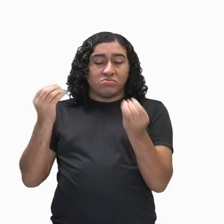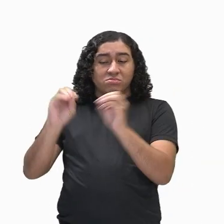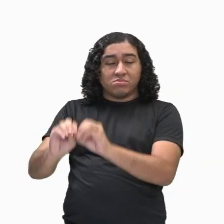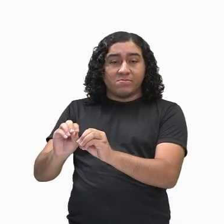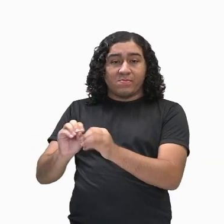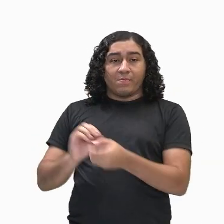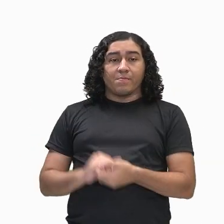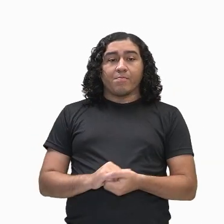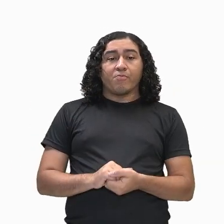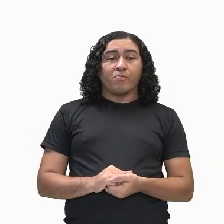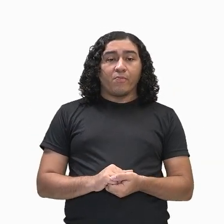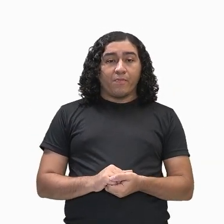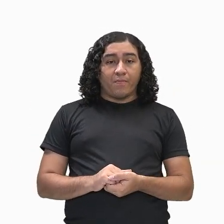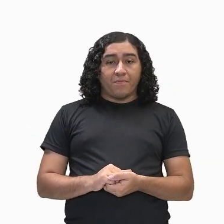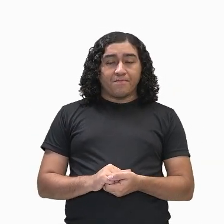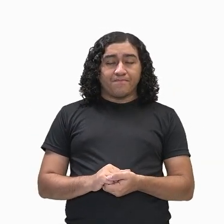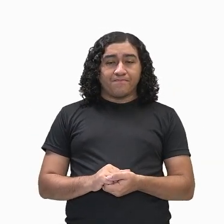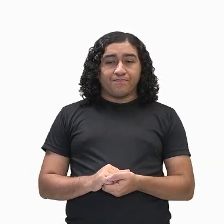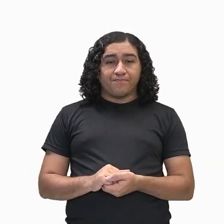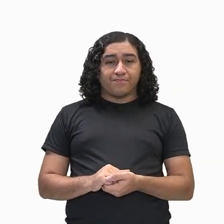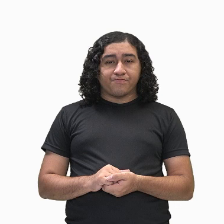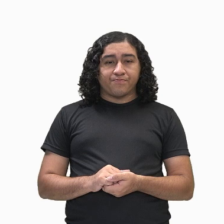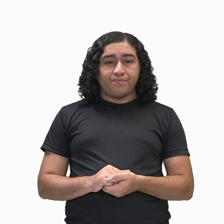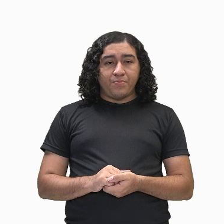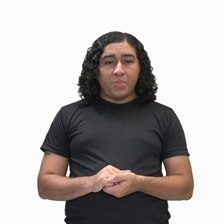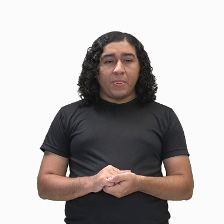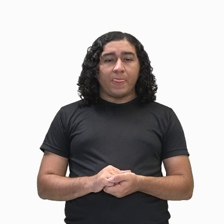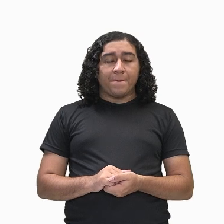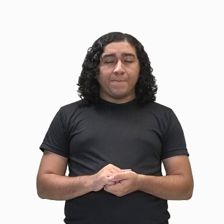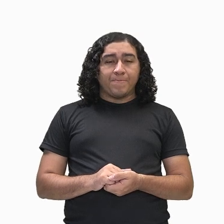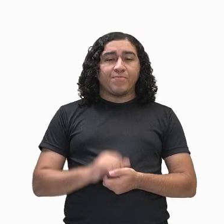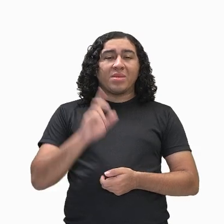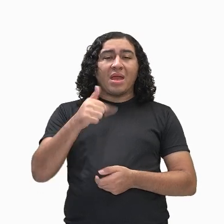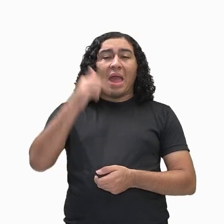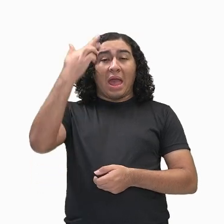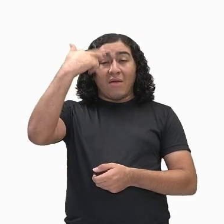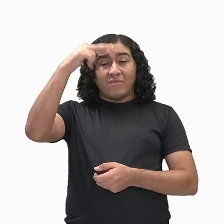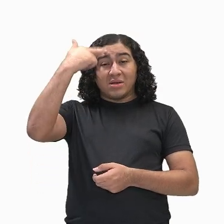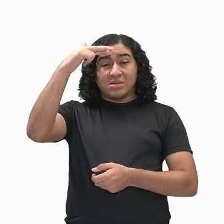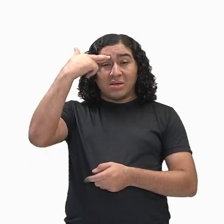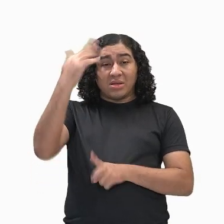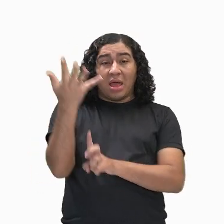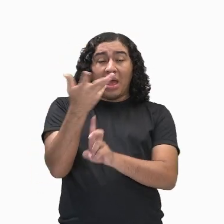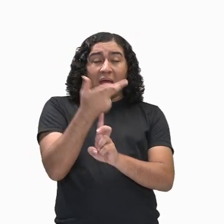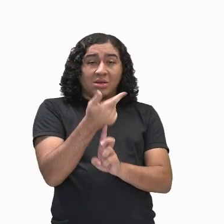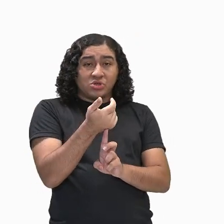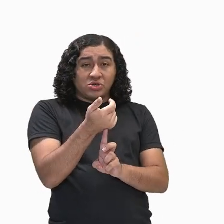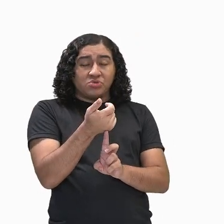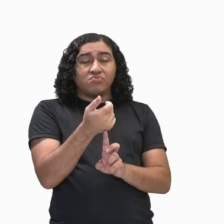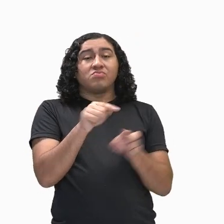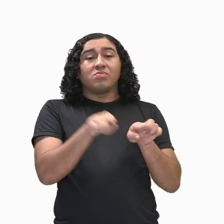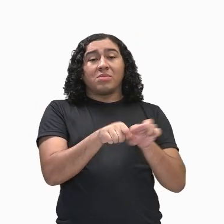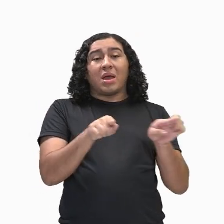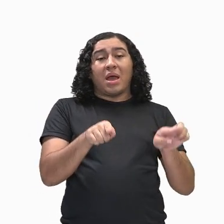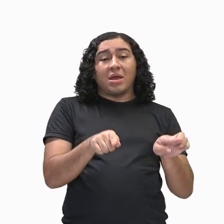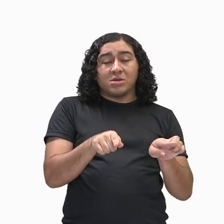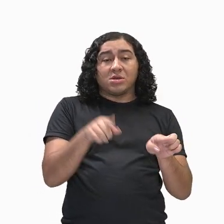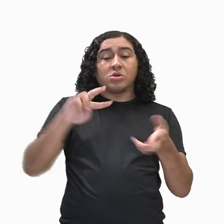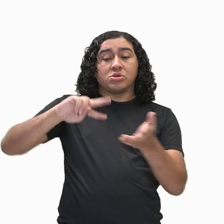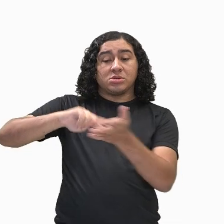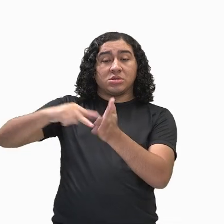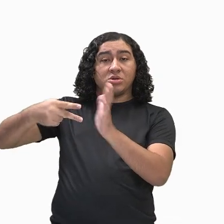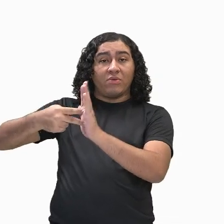aqui temos o resgate da reflexão da arte, né, em um sentido sem